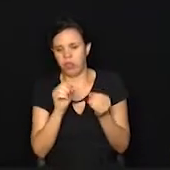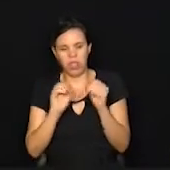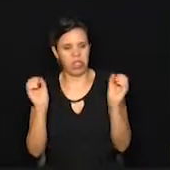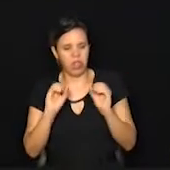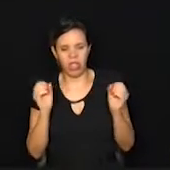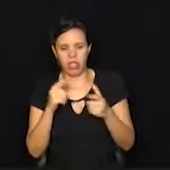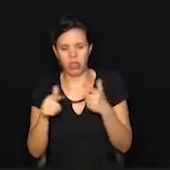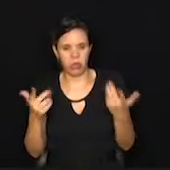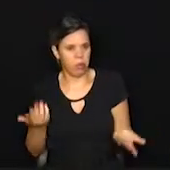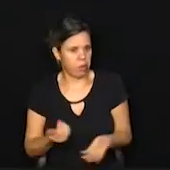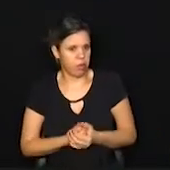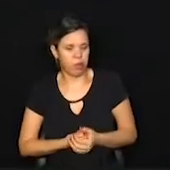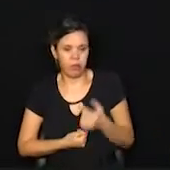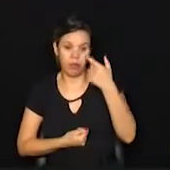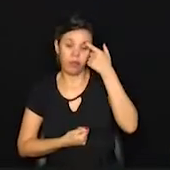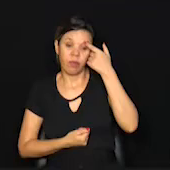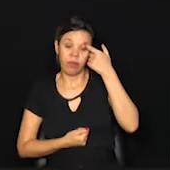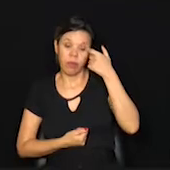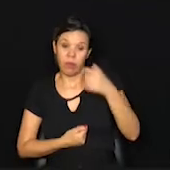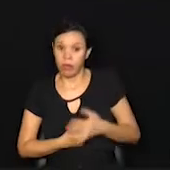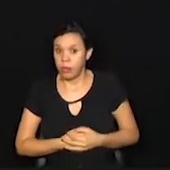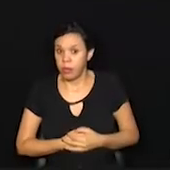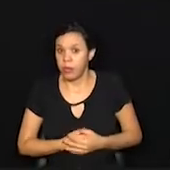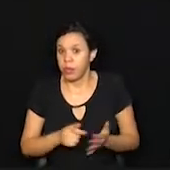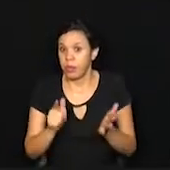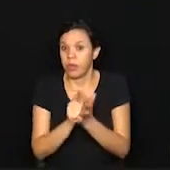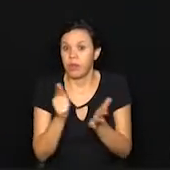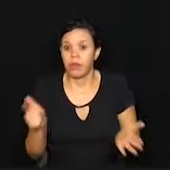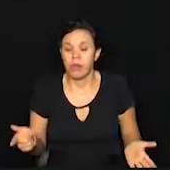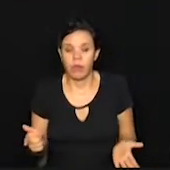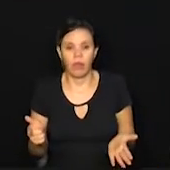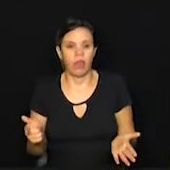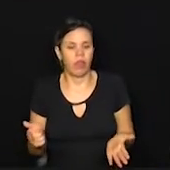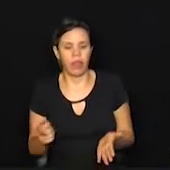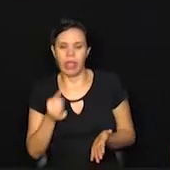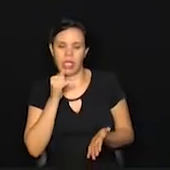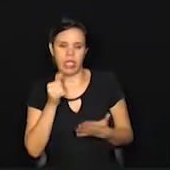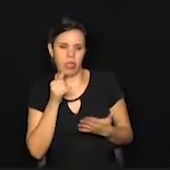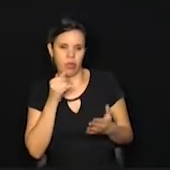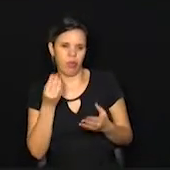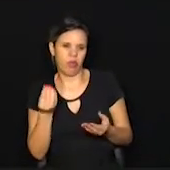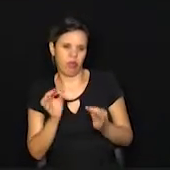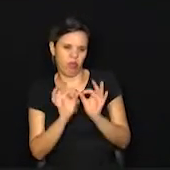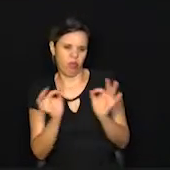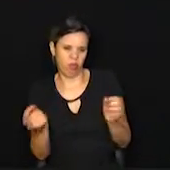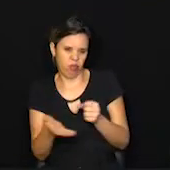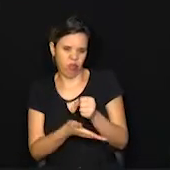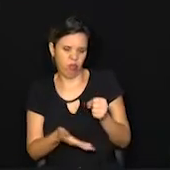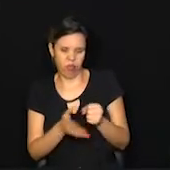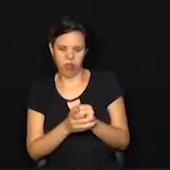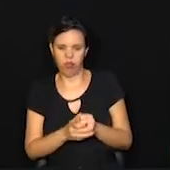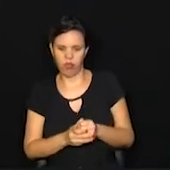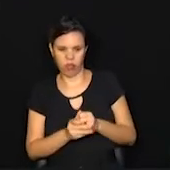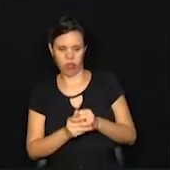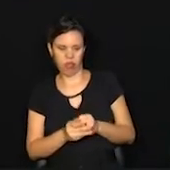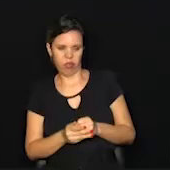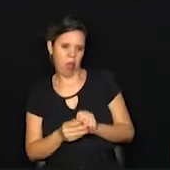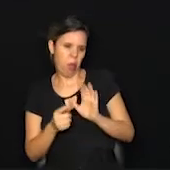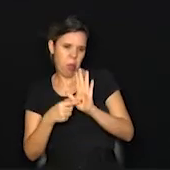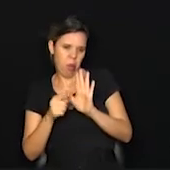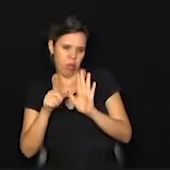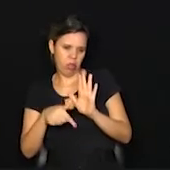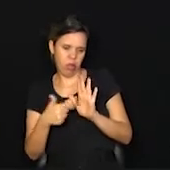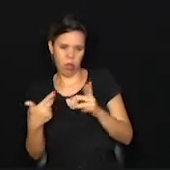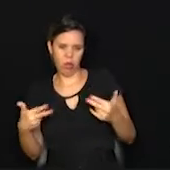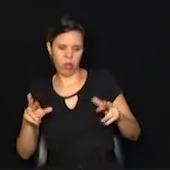feito tudo que fizeram entendeu é o jornal coxinha típico é certo é que pousa de uma coisa e é